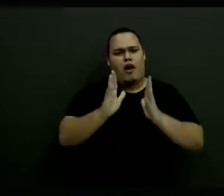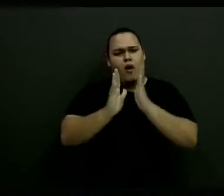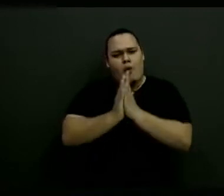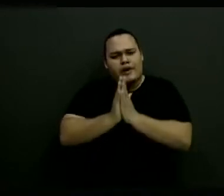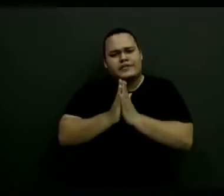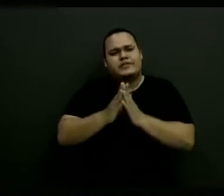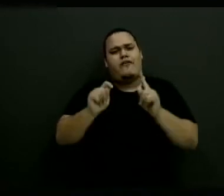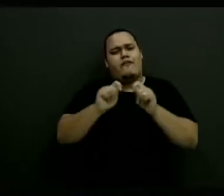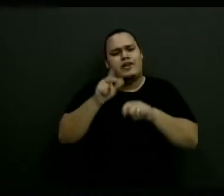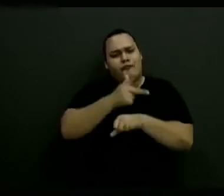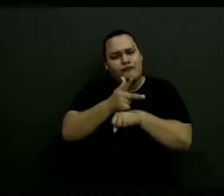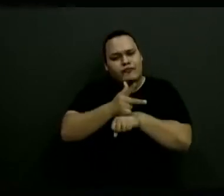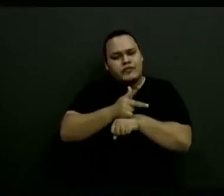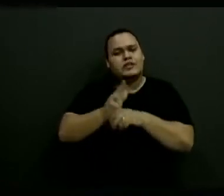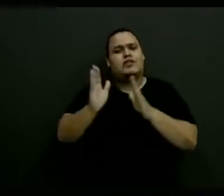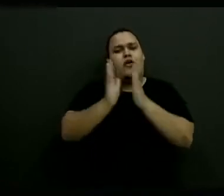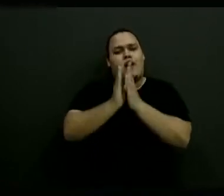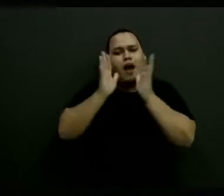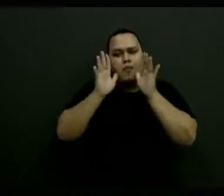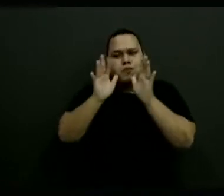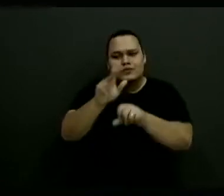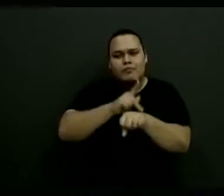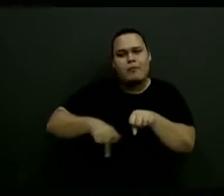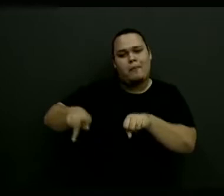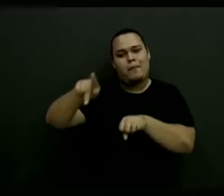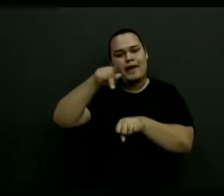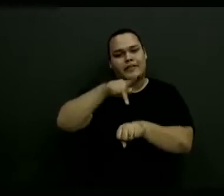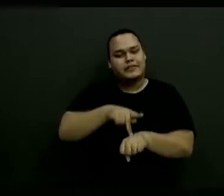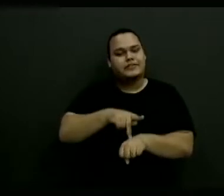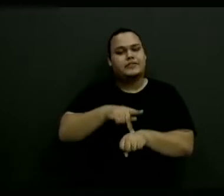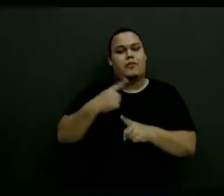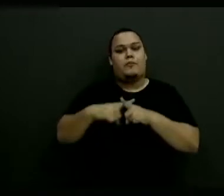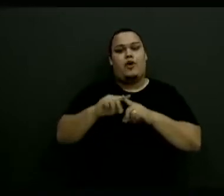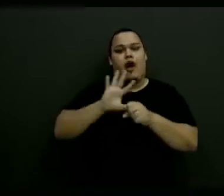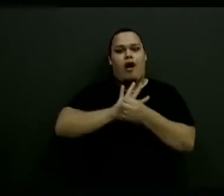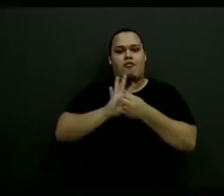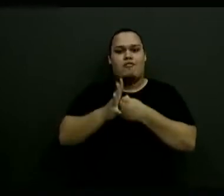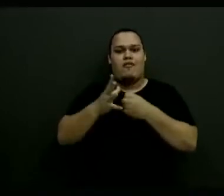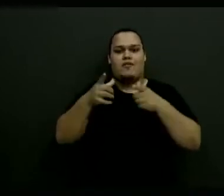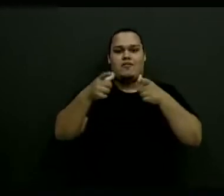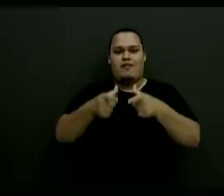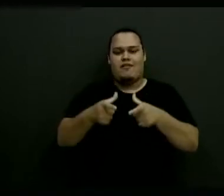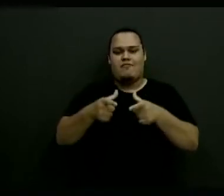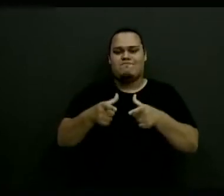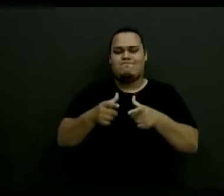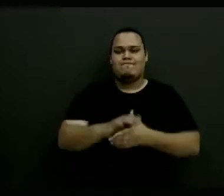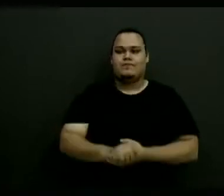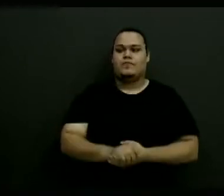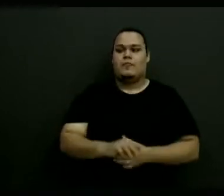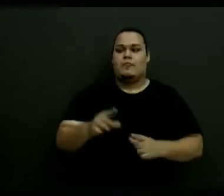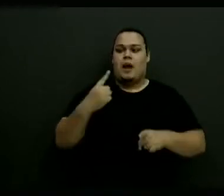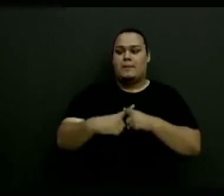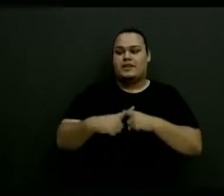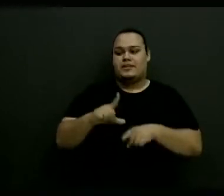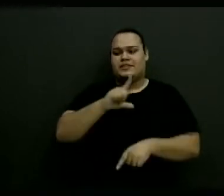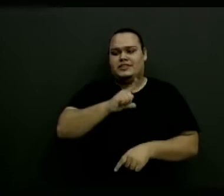favor do país por causa da pandemia, E tem 3 milhões e 300